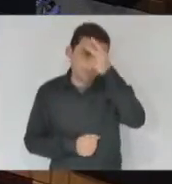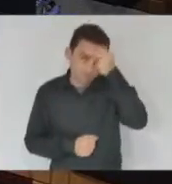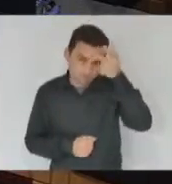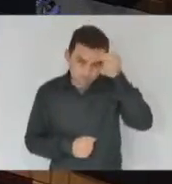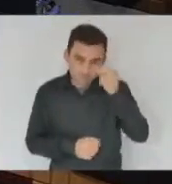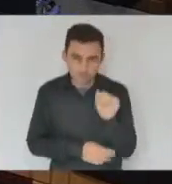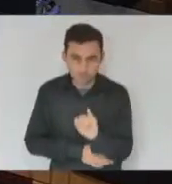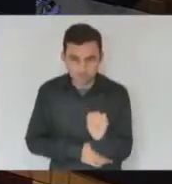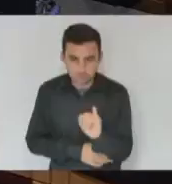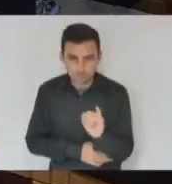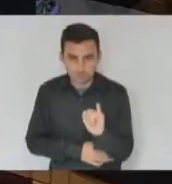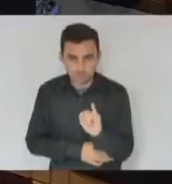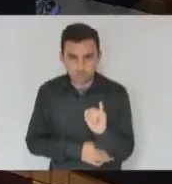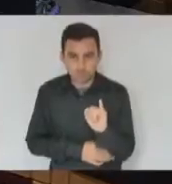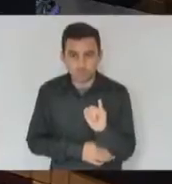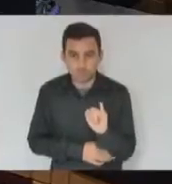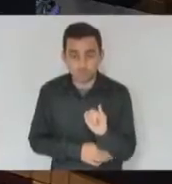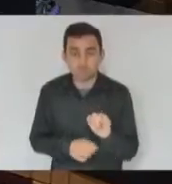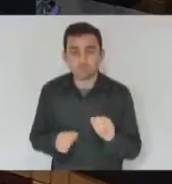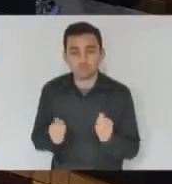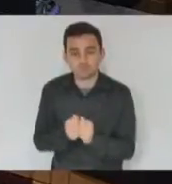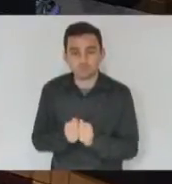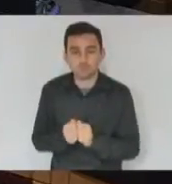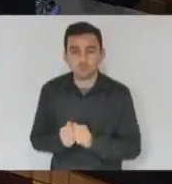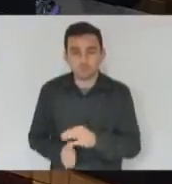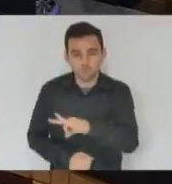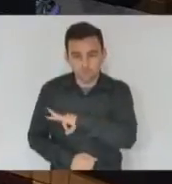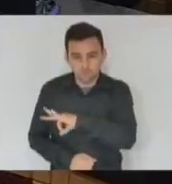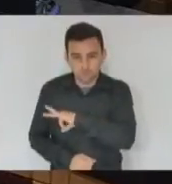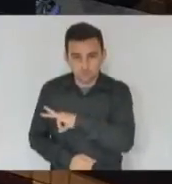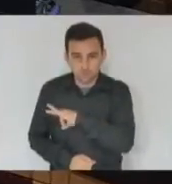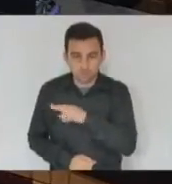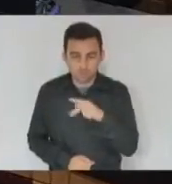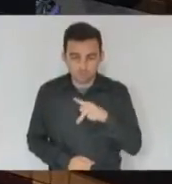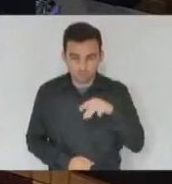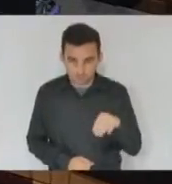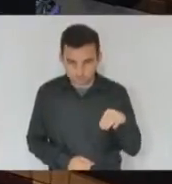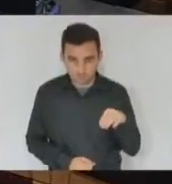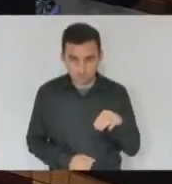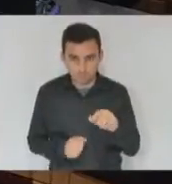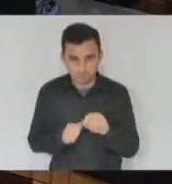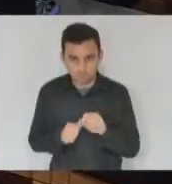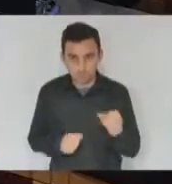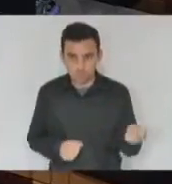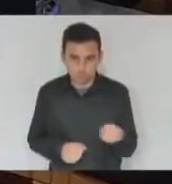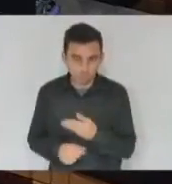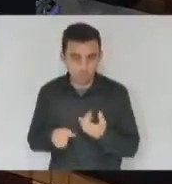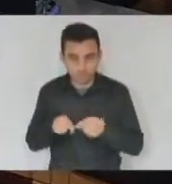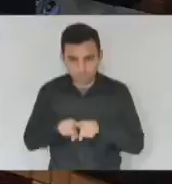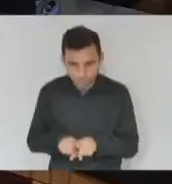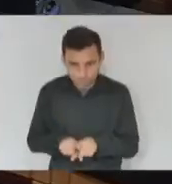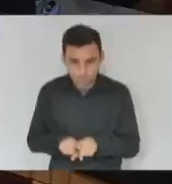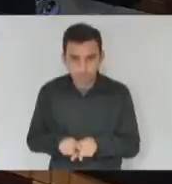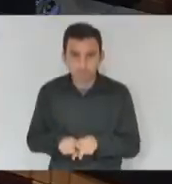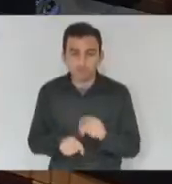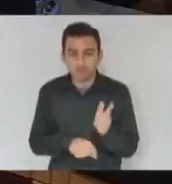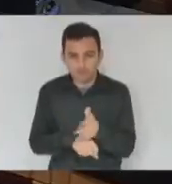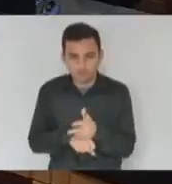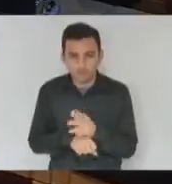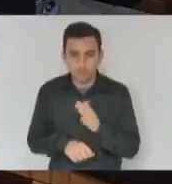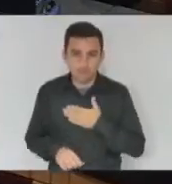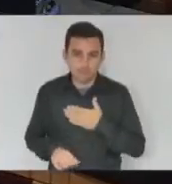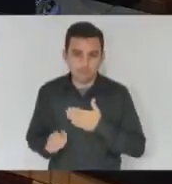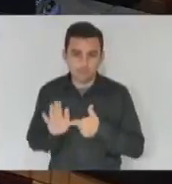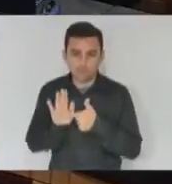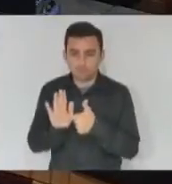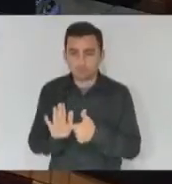e a Polícia Militar, renovasse esse convênio e ampliasse o número de câmeras de segurança. Essa é a minha indicação. Muito